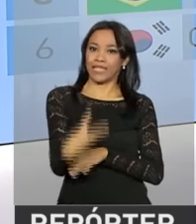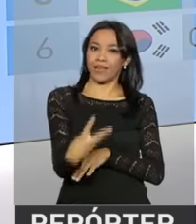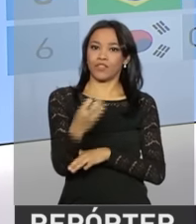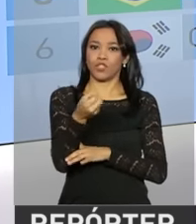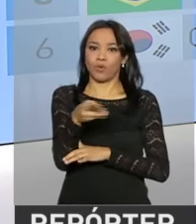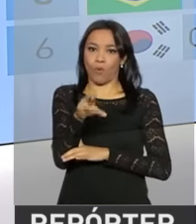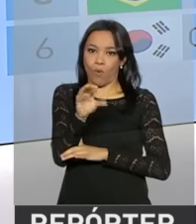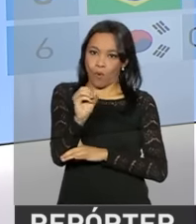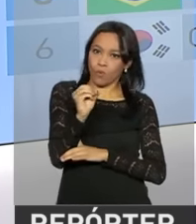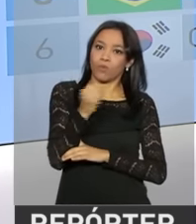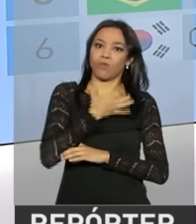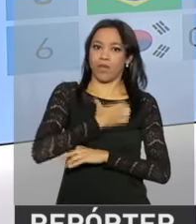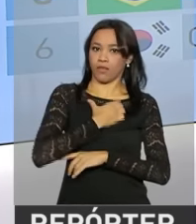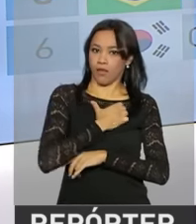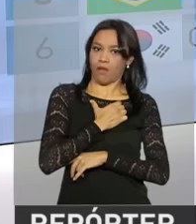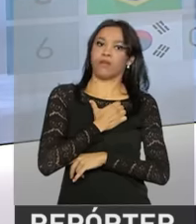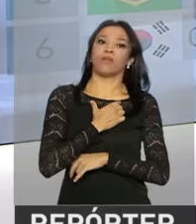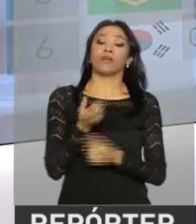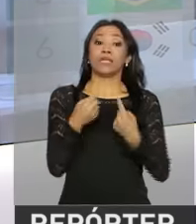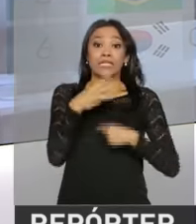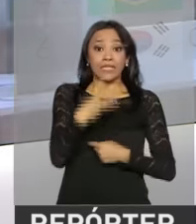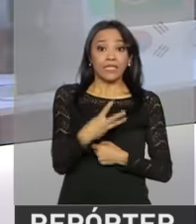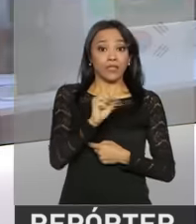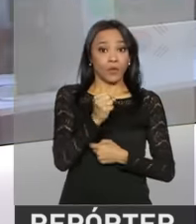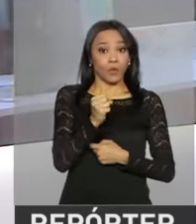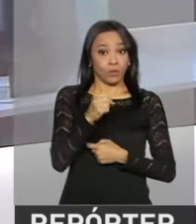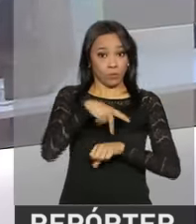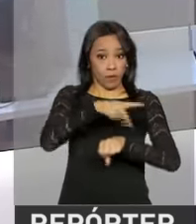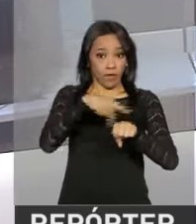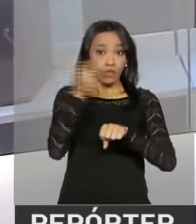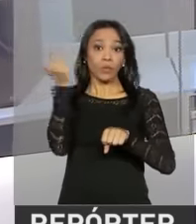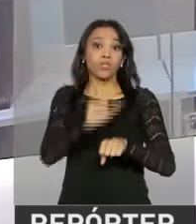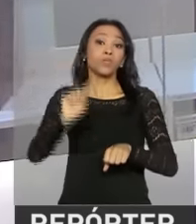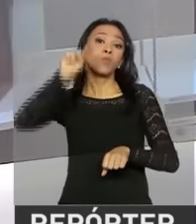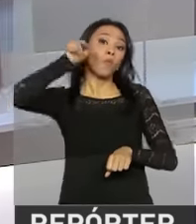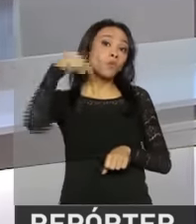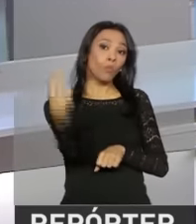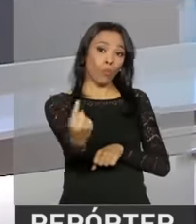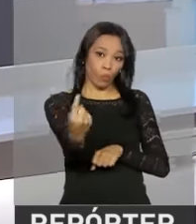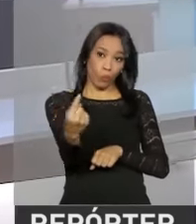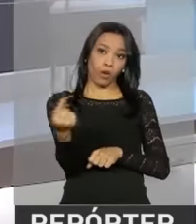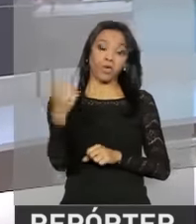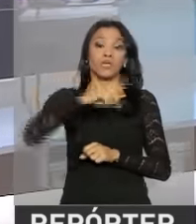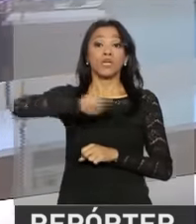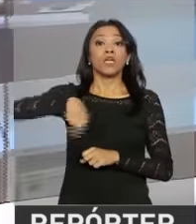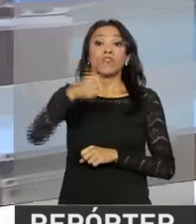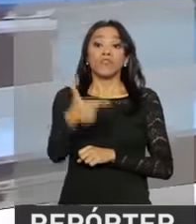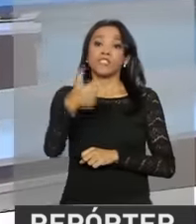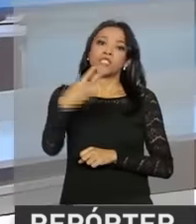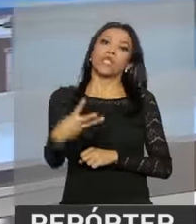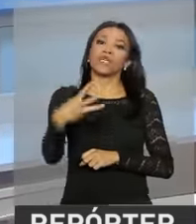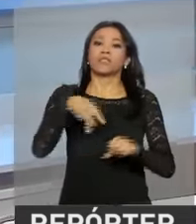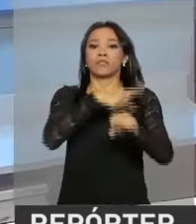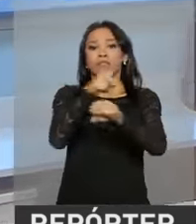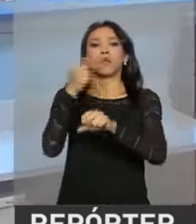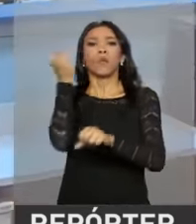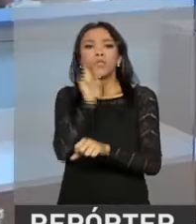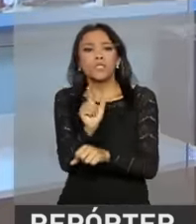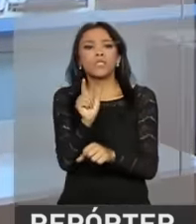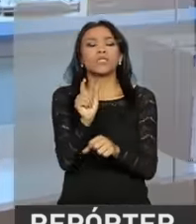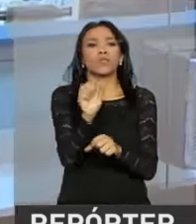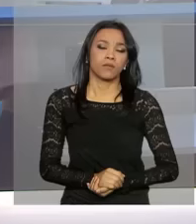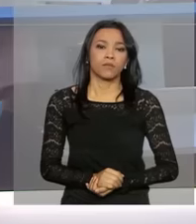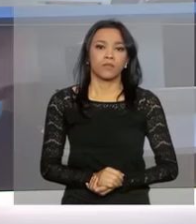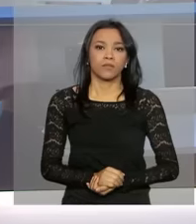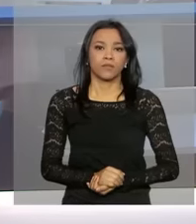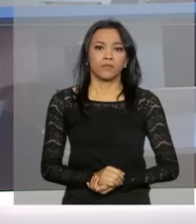ouro. 38 países ganharam pelo menos uma medalha no primeiro dia dos Jogos. 23 deles conseguiram pelo menos uma